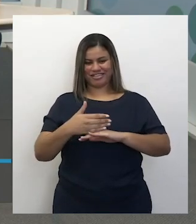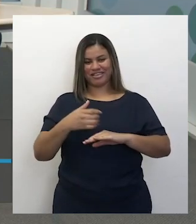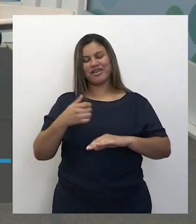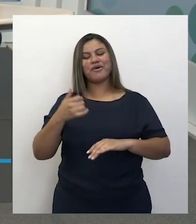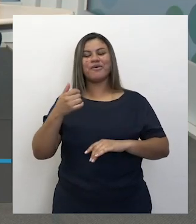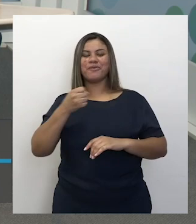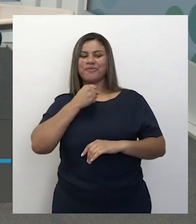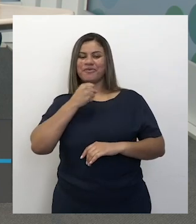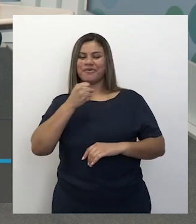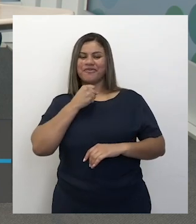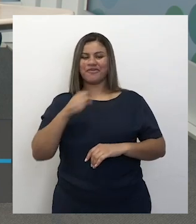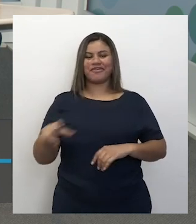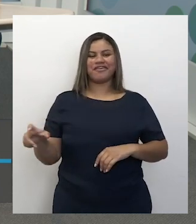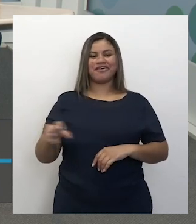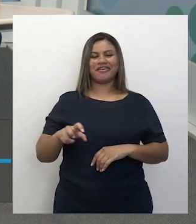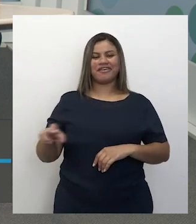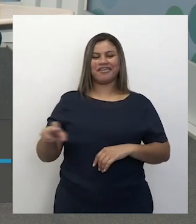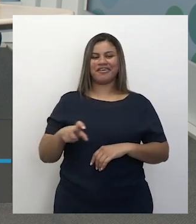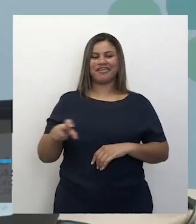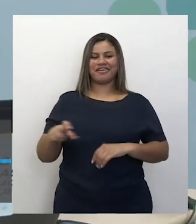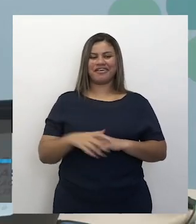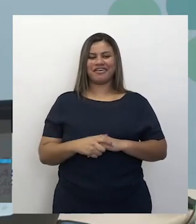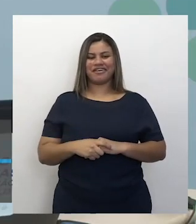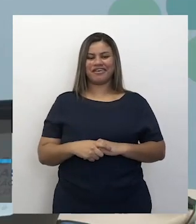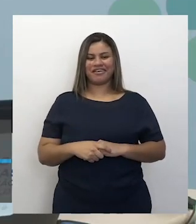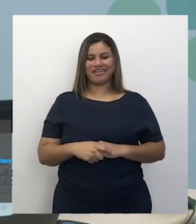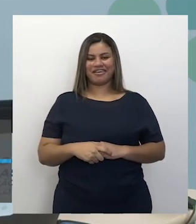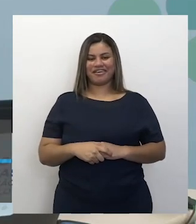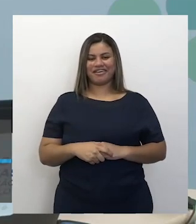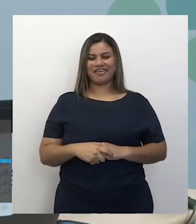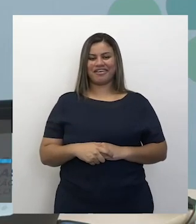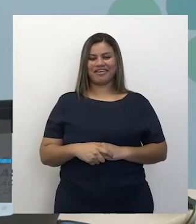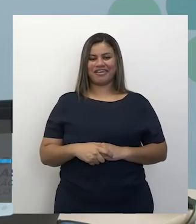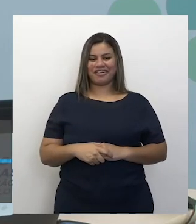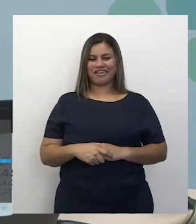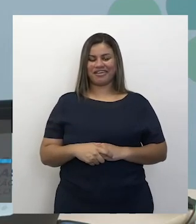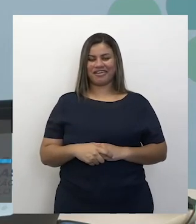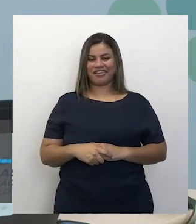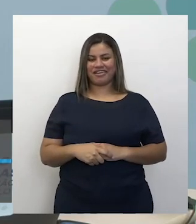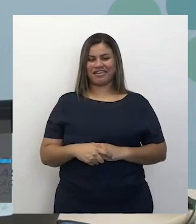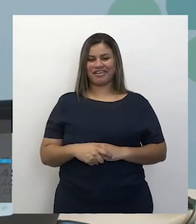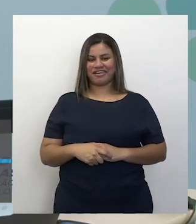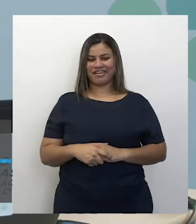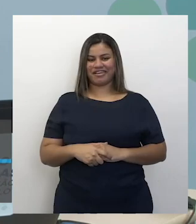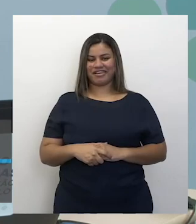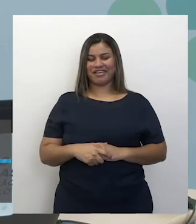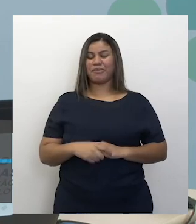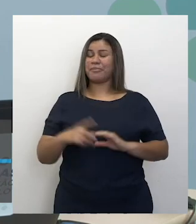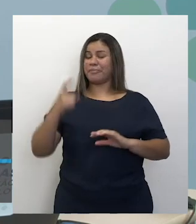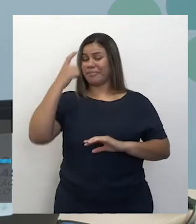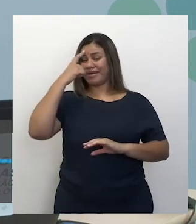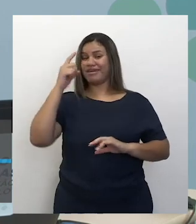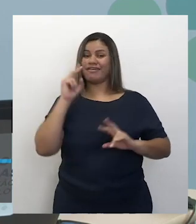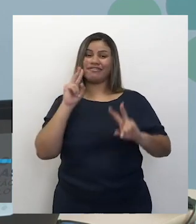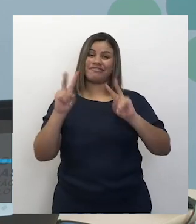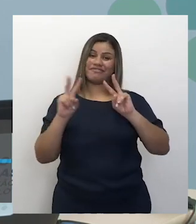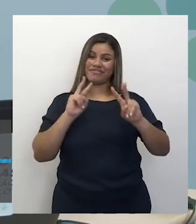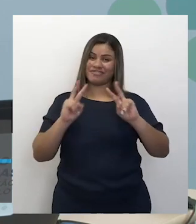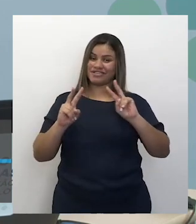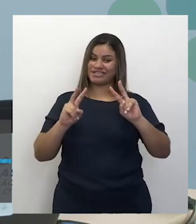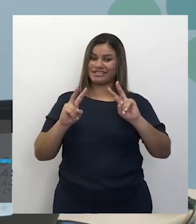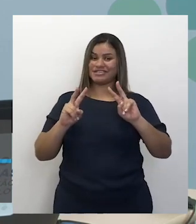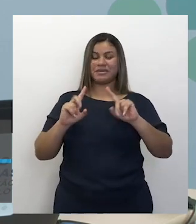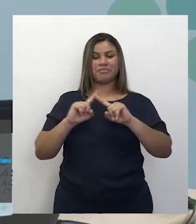tem 2, o mouse. Quantas, professor, tem? Se eu for chutar assim, pensando no que eu vi, mas